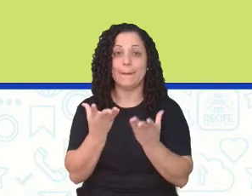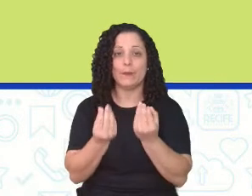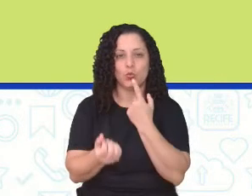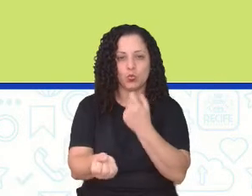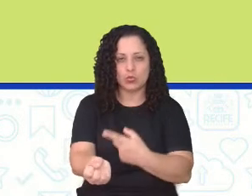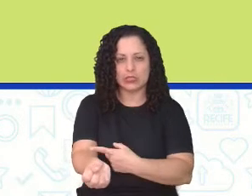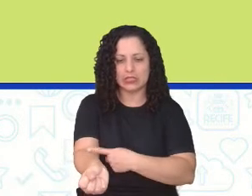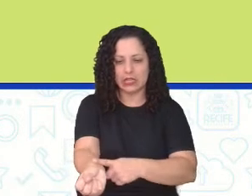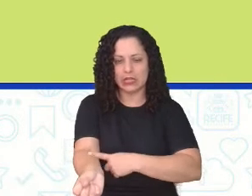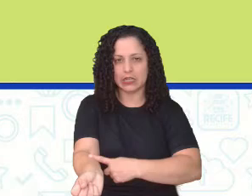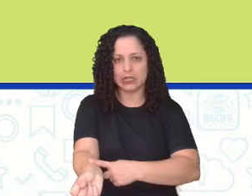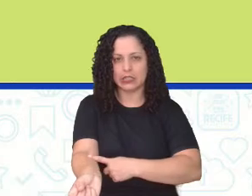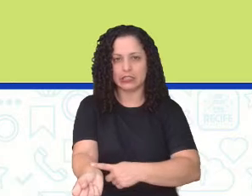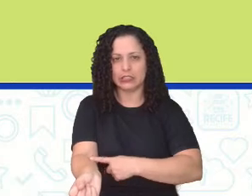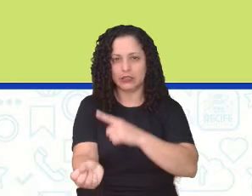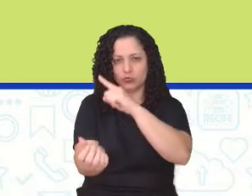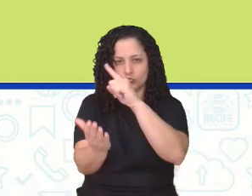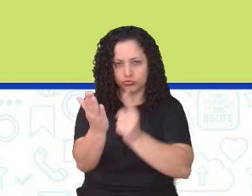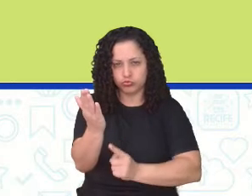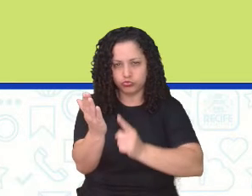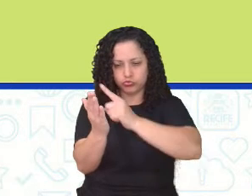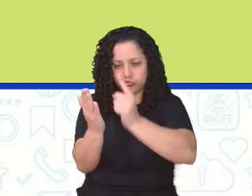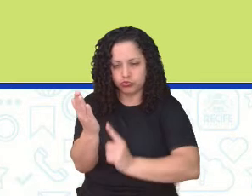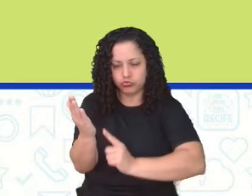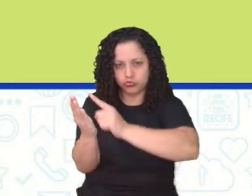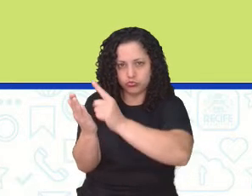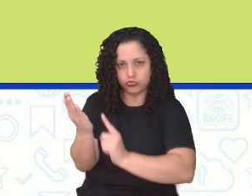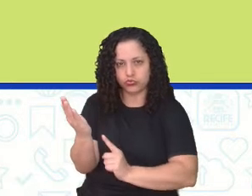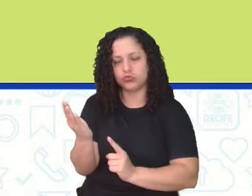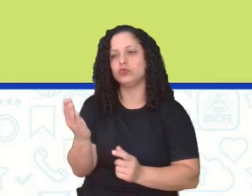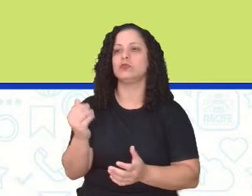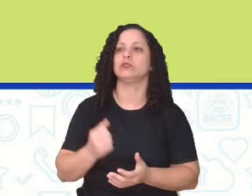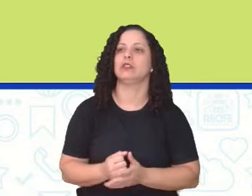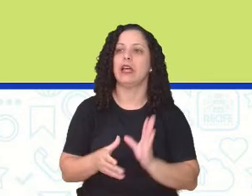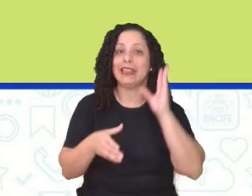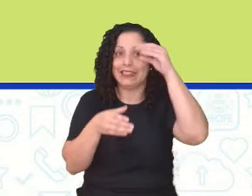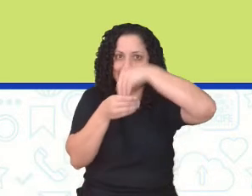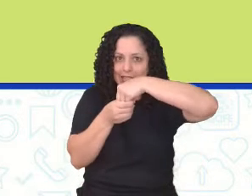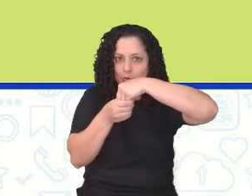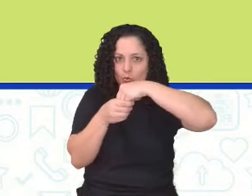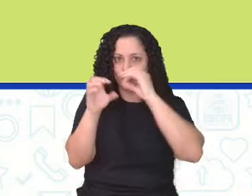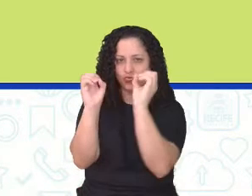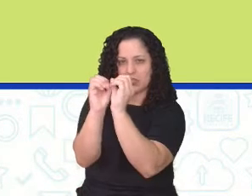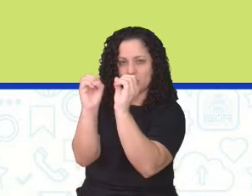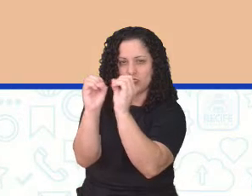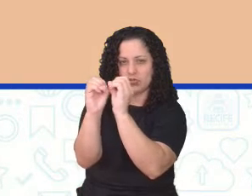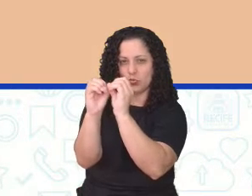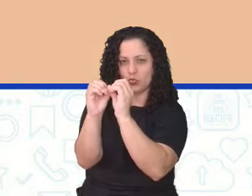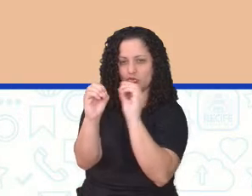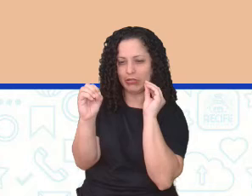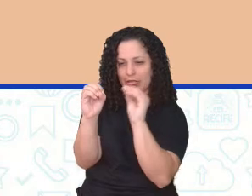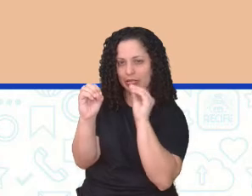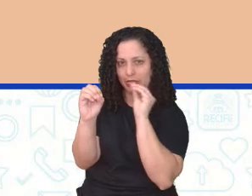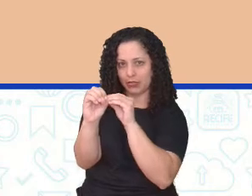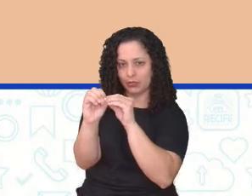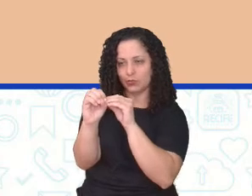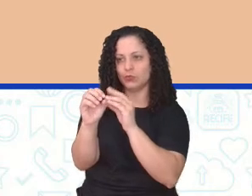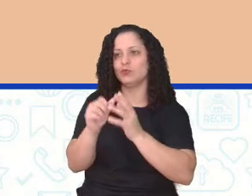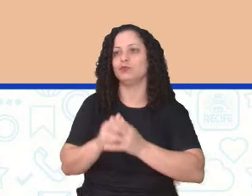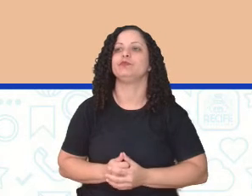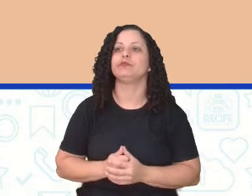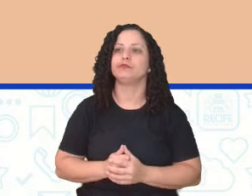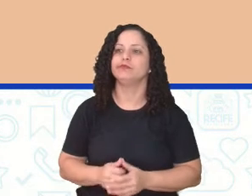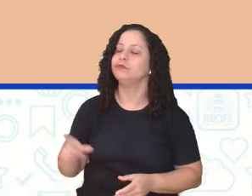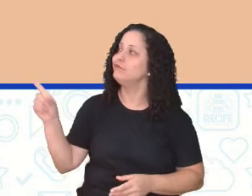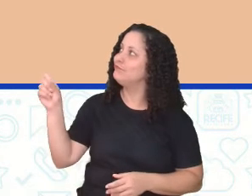sanguíneos e linfáticos. Observem aí como eles ficam dentro dos testículos. E aí